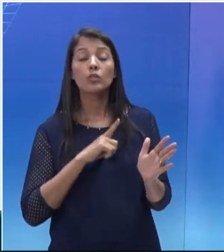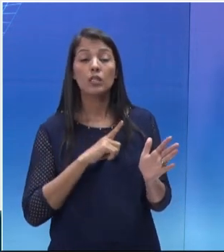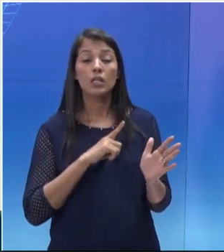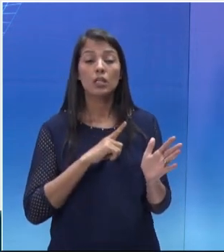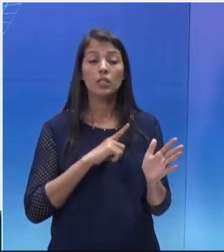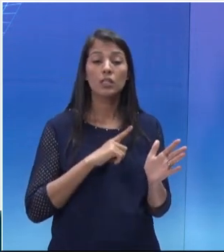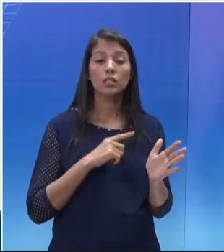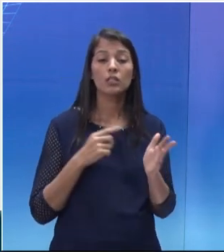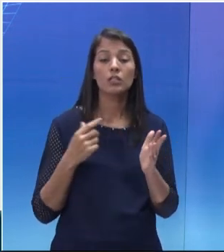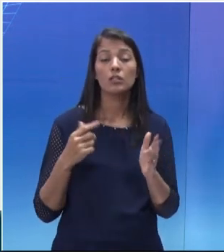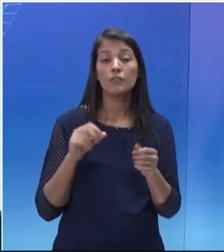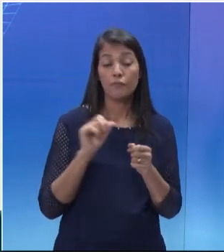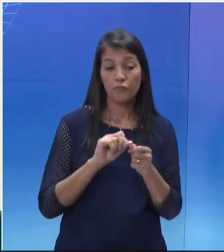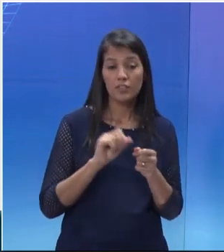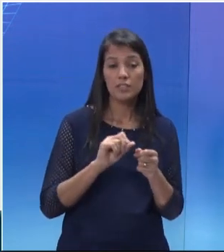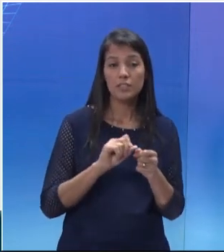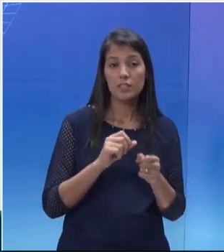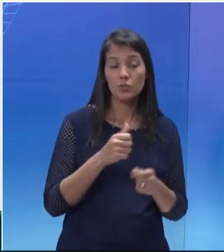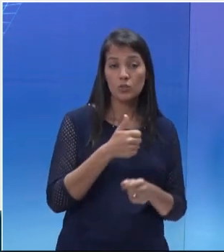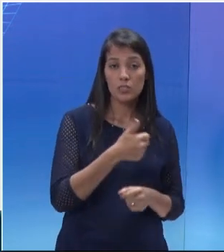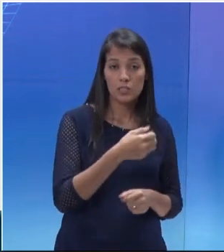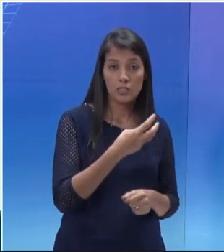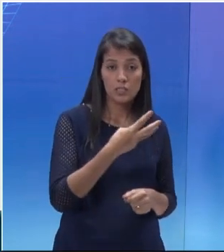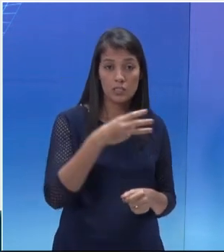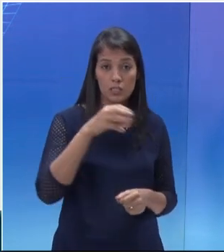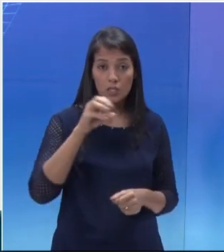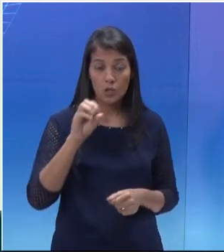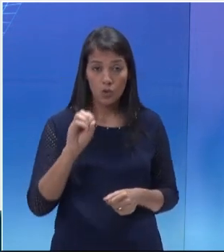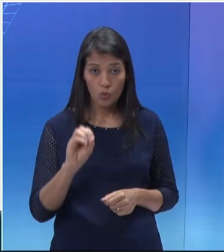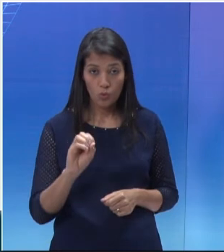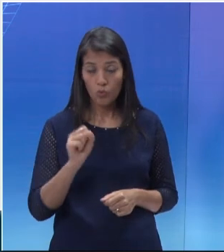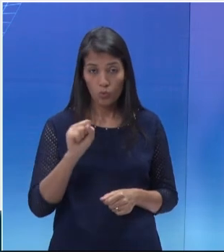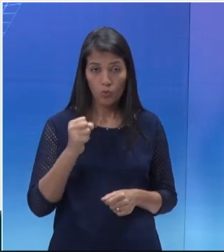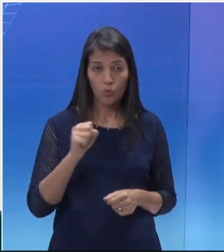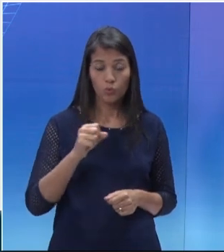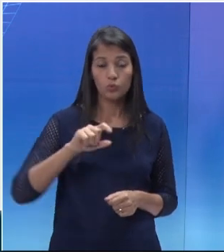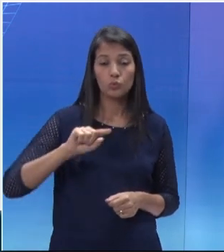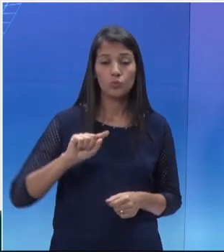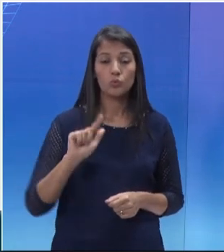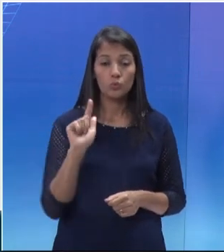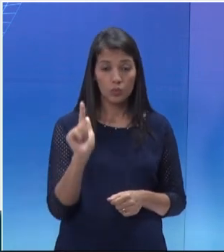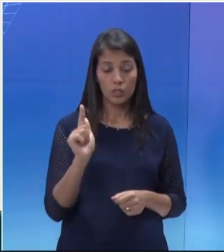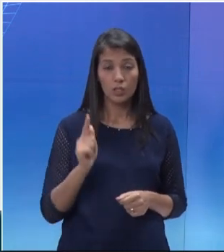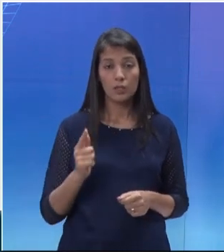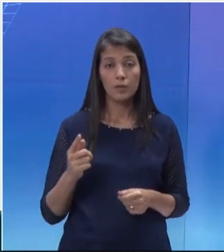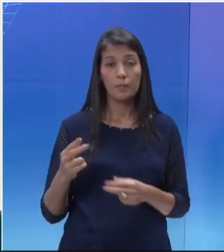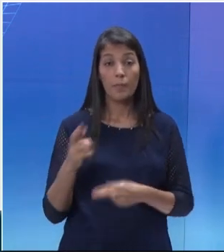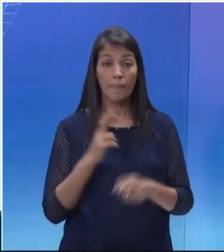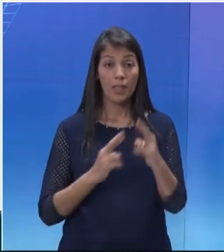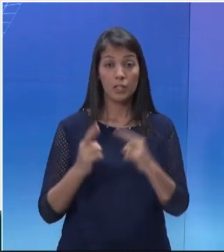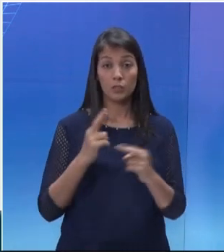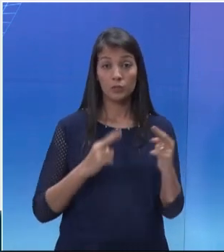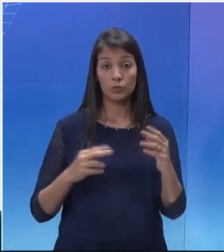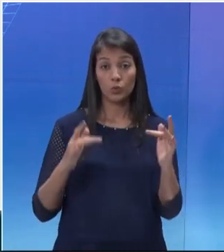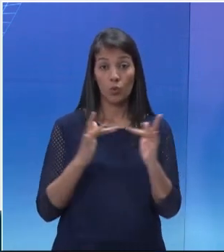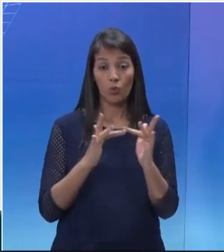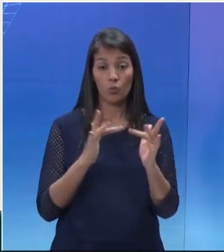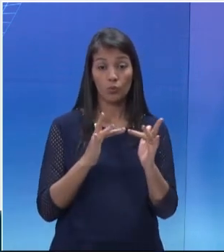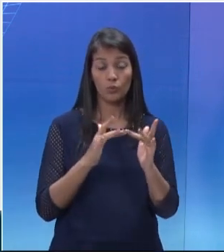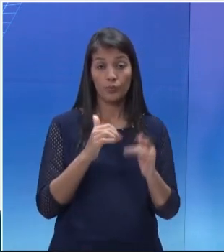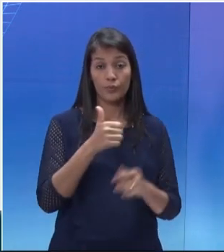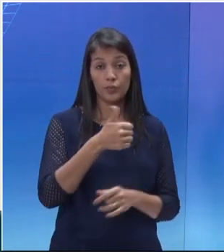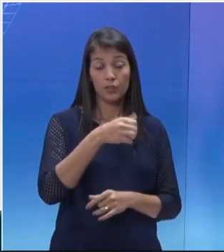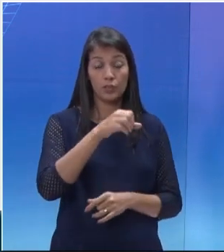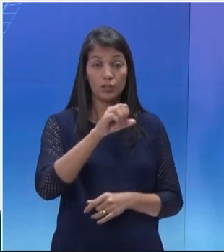ácido acetil salicílico, ou seja, 180 gramas. Mas essa produção de 138 gramas de ácido